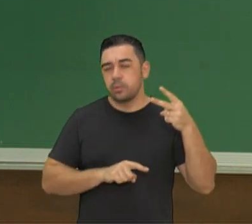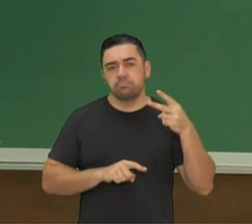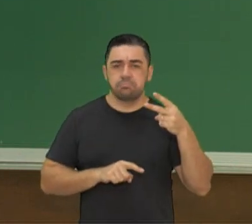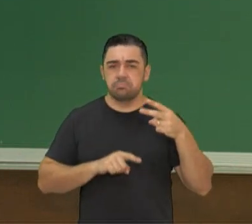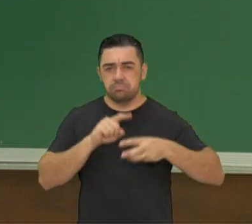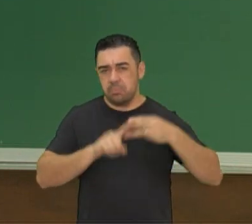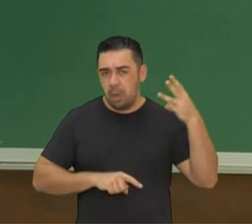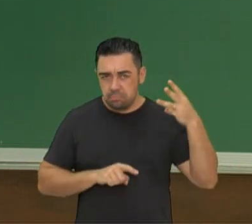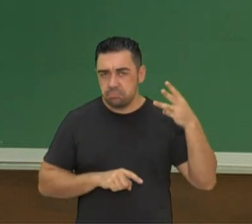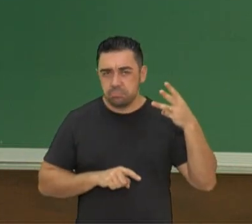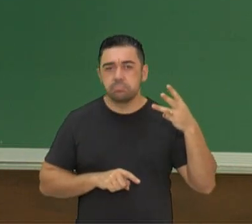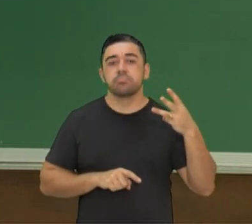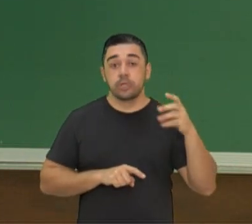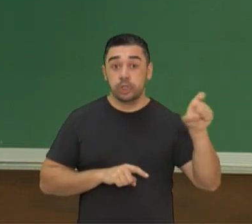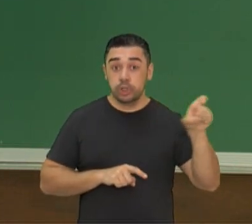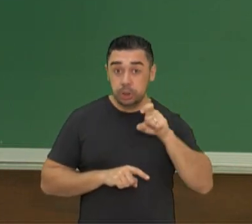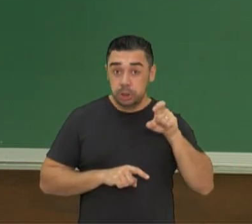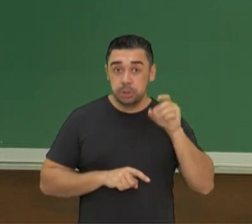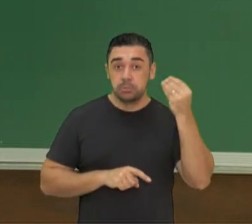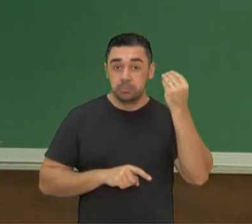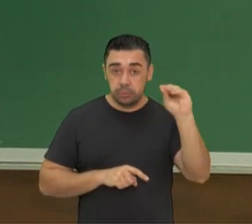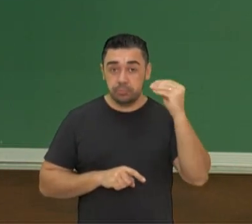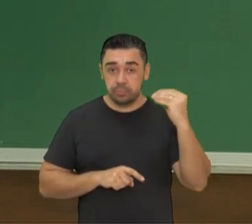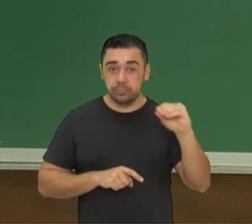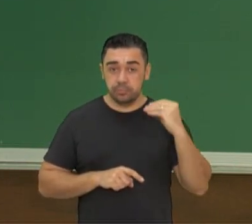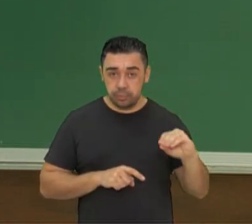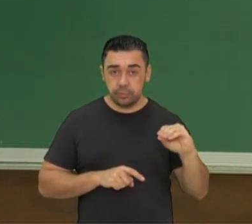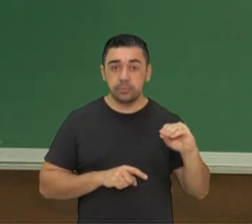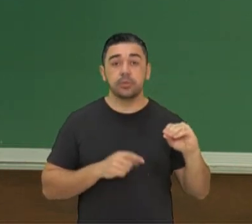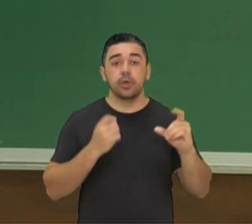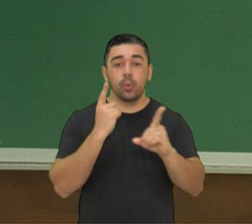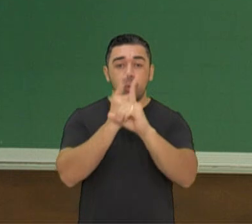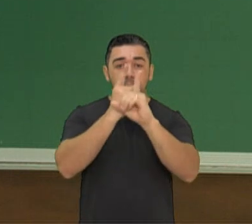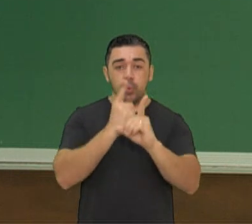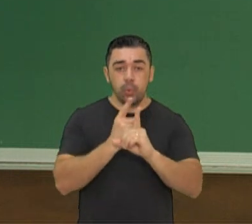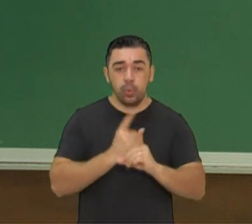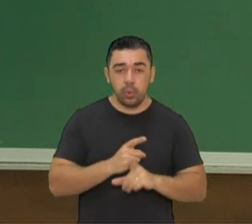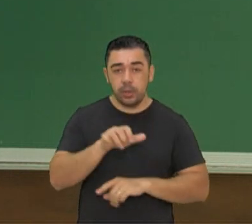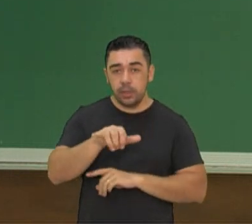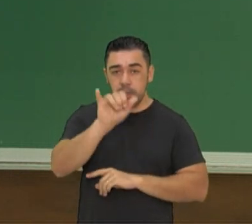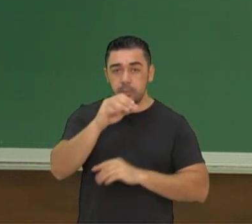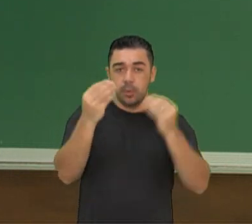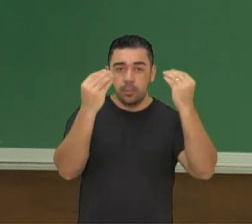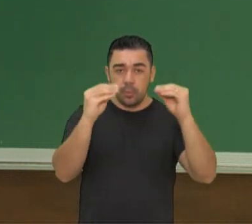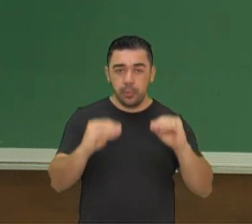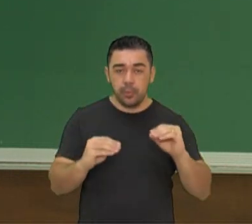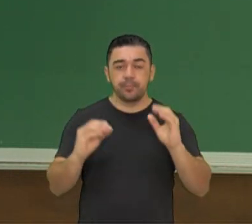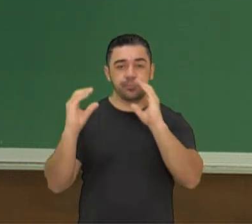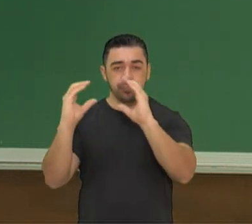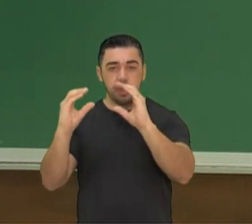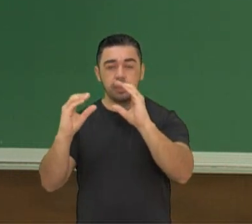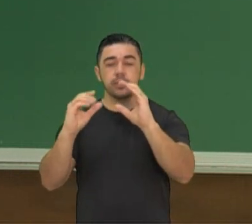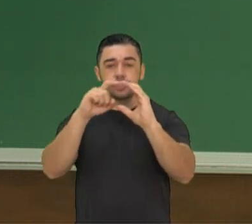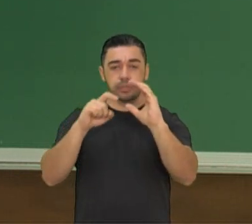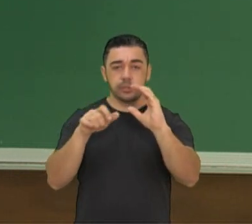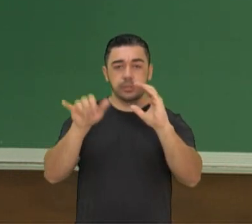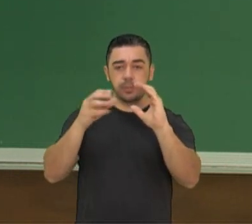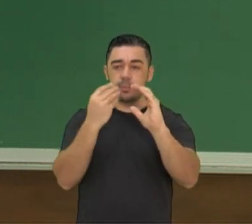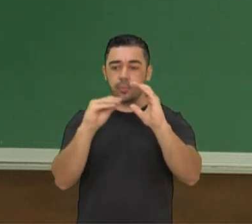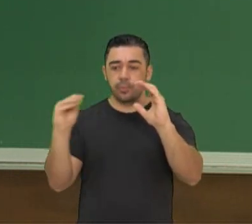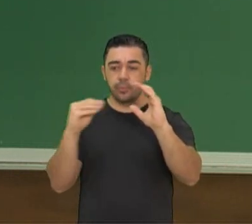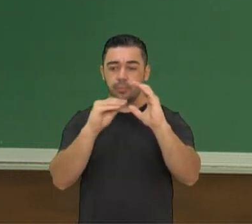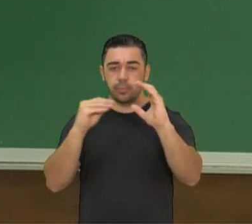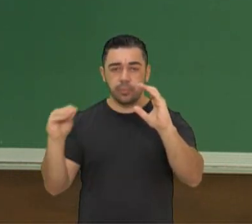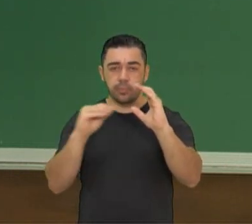x, calcular os valores de y fazendo a substituição e marcar os pares ordenados no plano